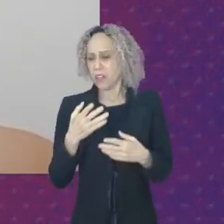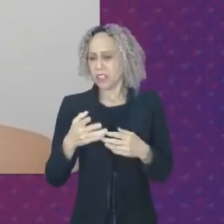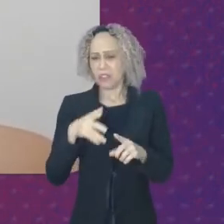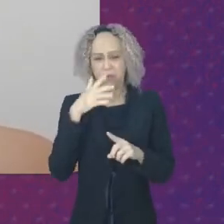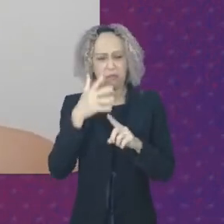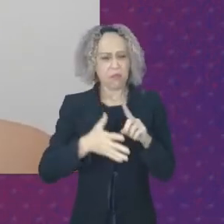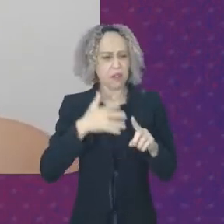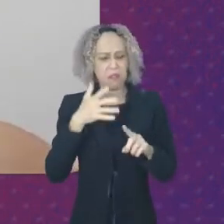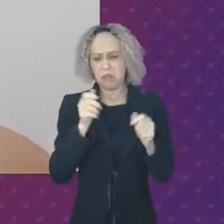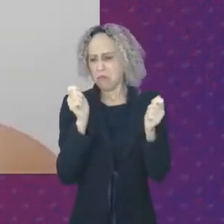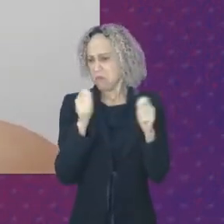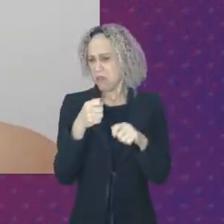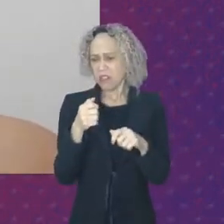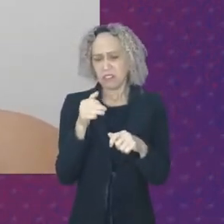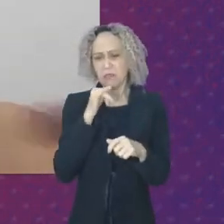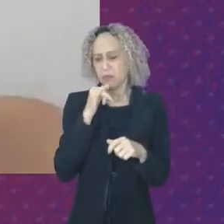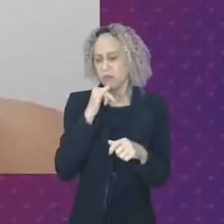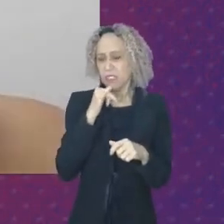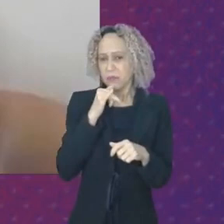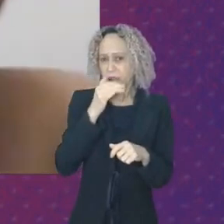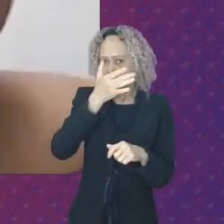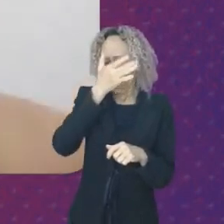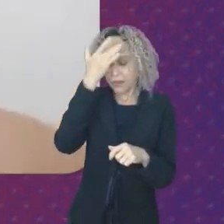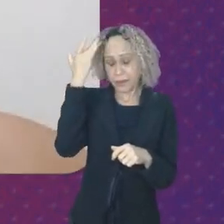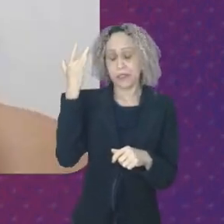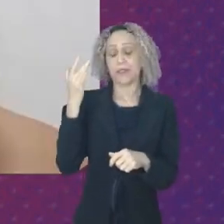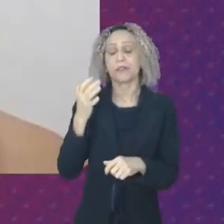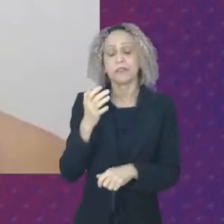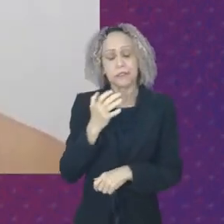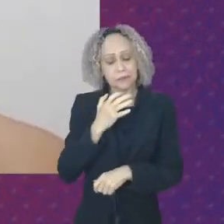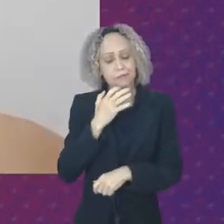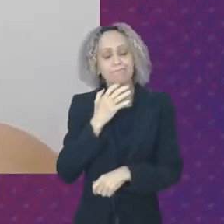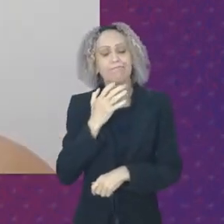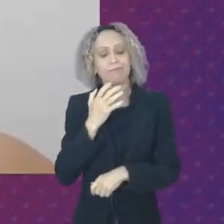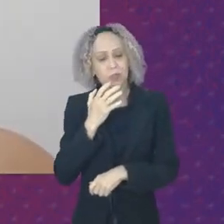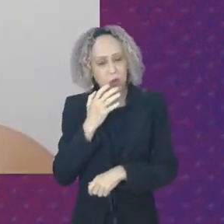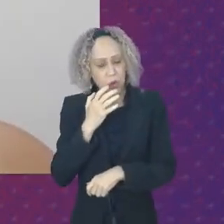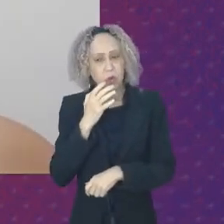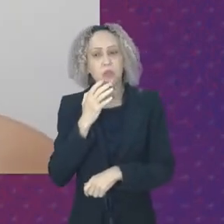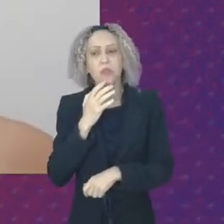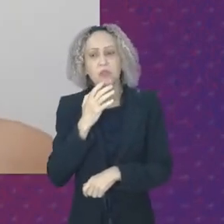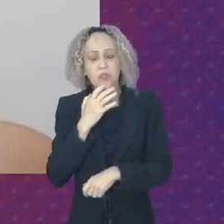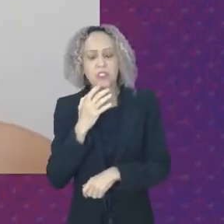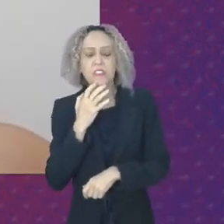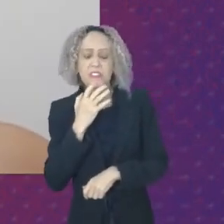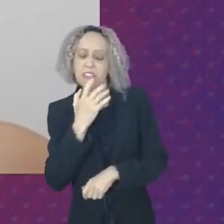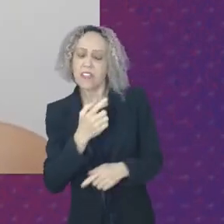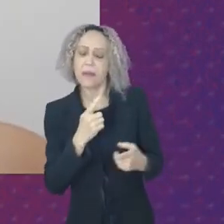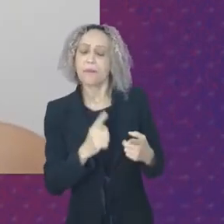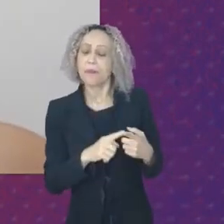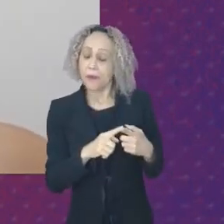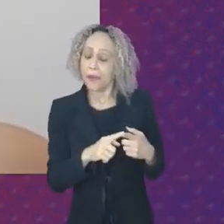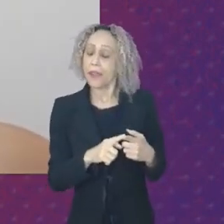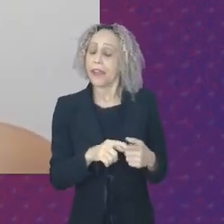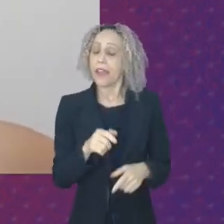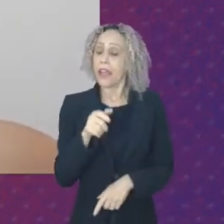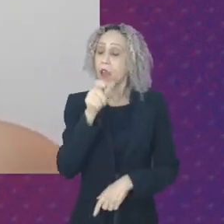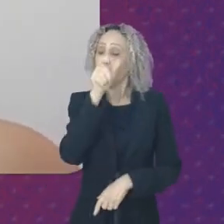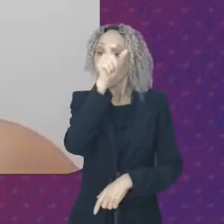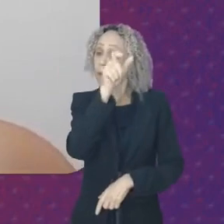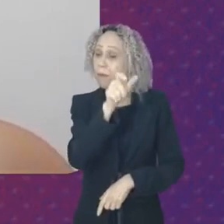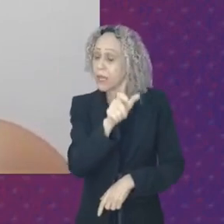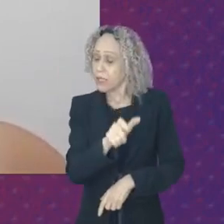de forma nacional, dentro da bolha ou fora dela. Então, é uma pessoa